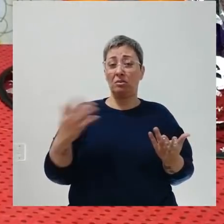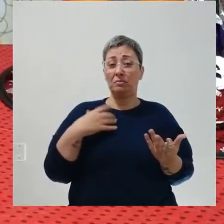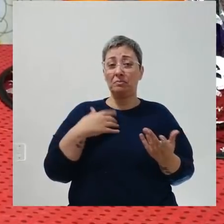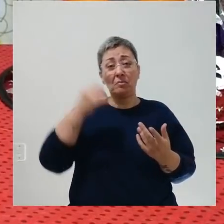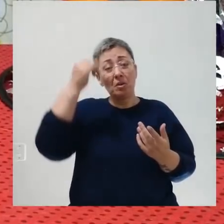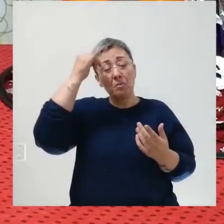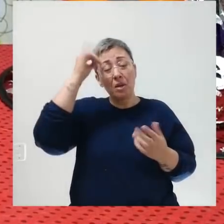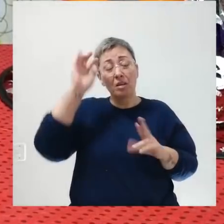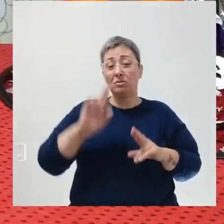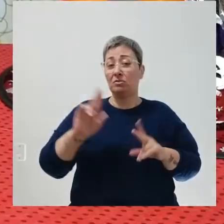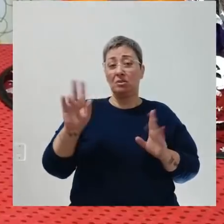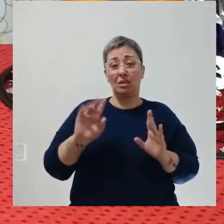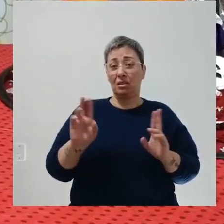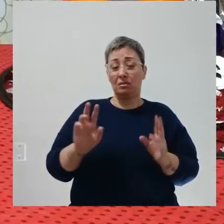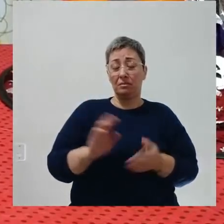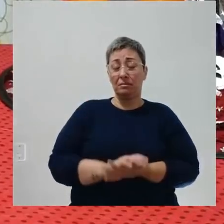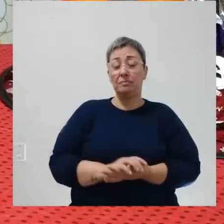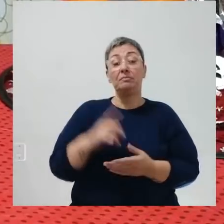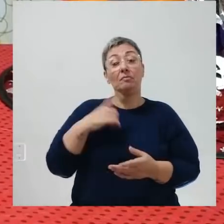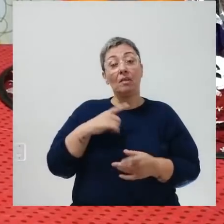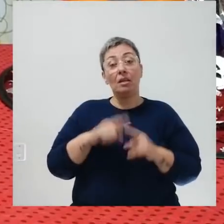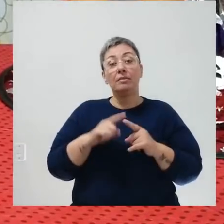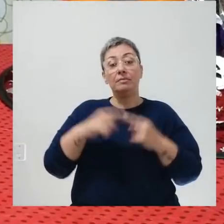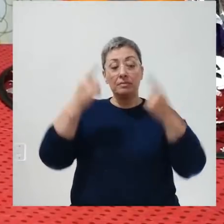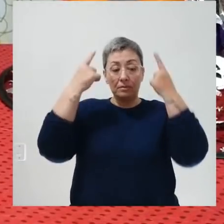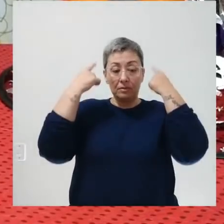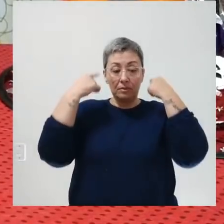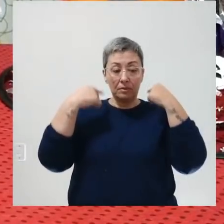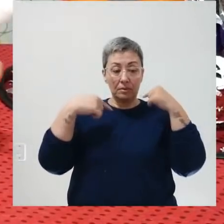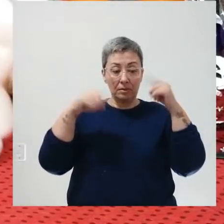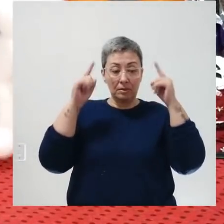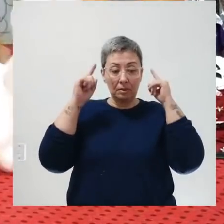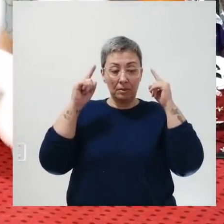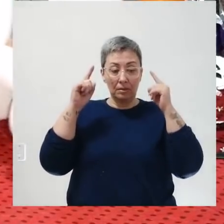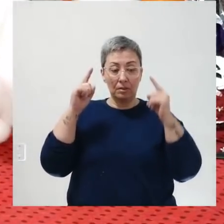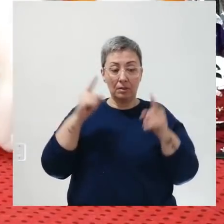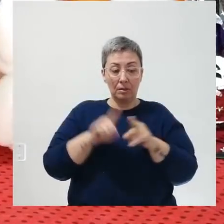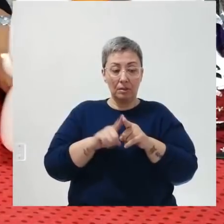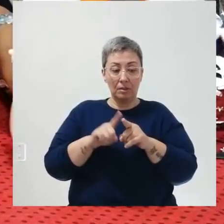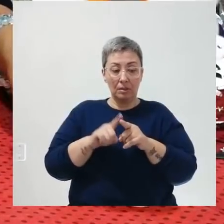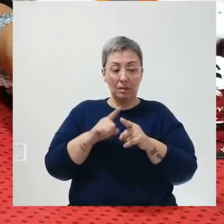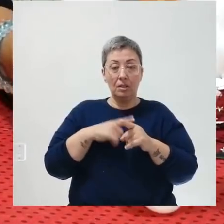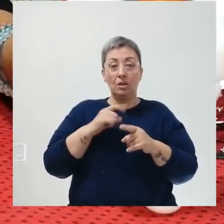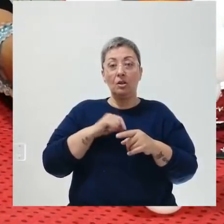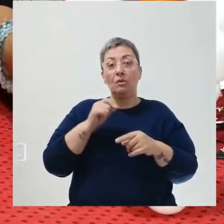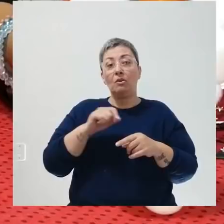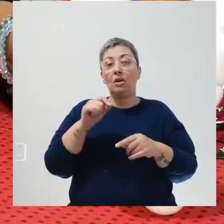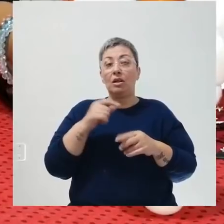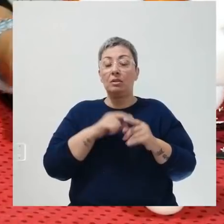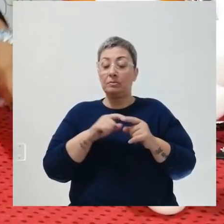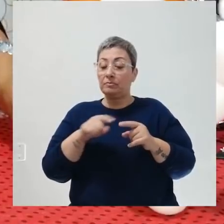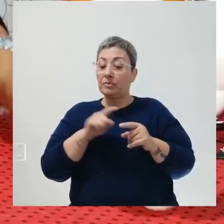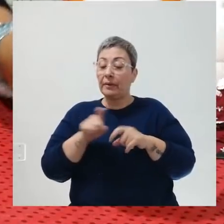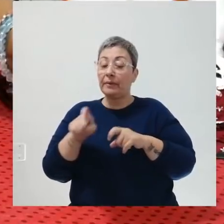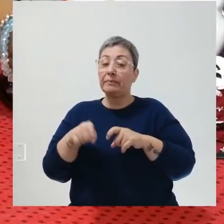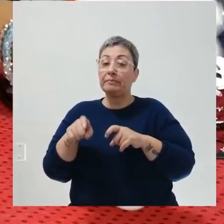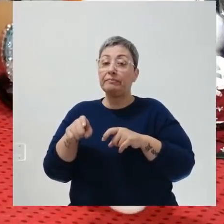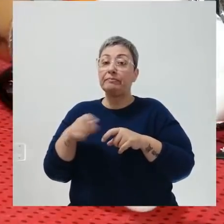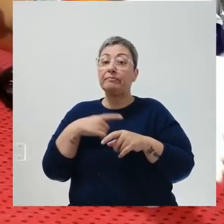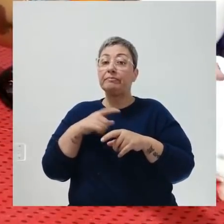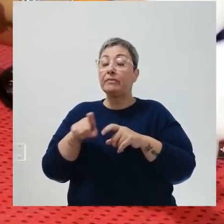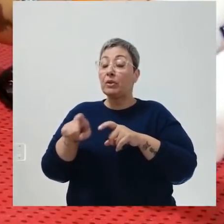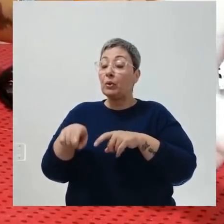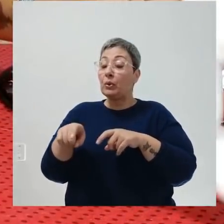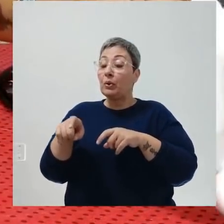bois estavam a comer. E assim, o cordeirinho foi até aquele pedacinho lá da fazenda